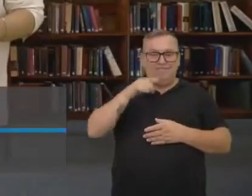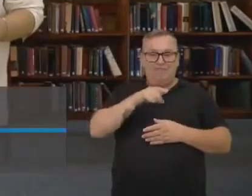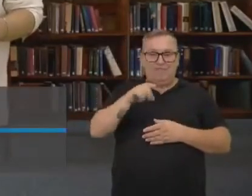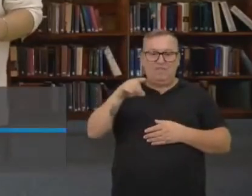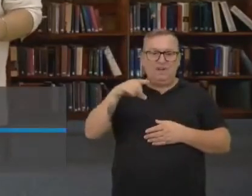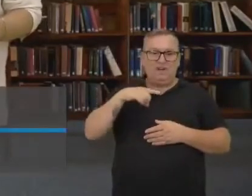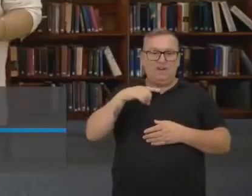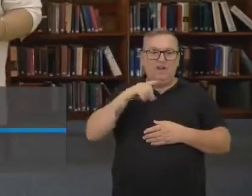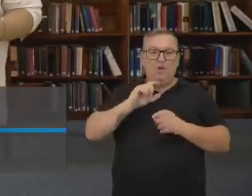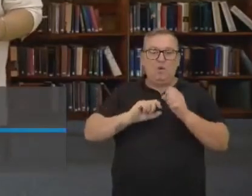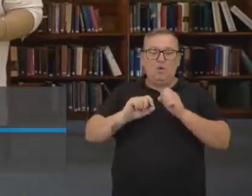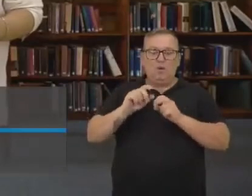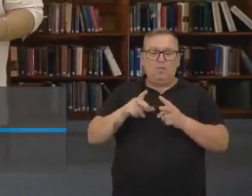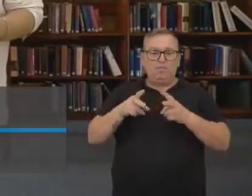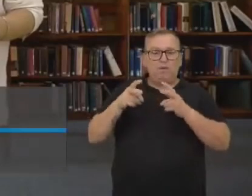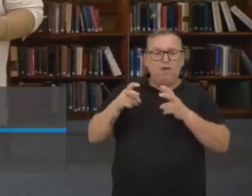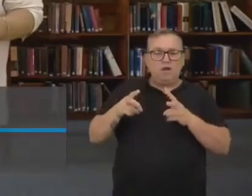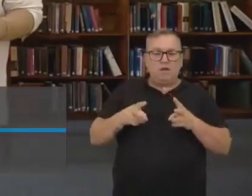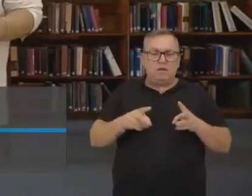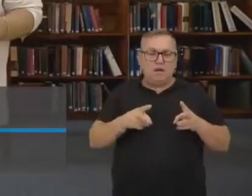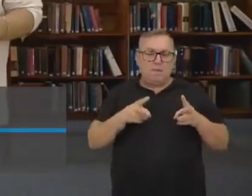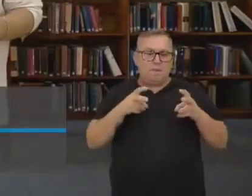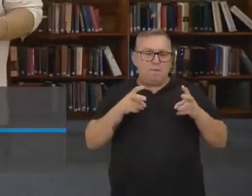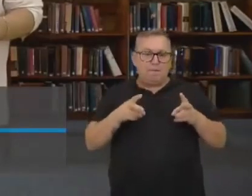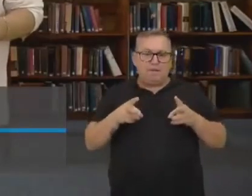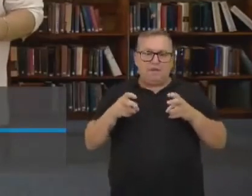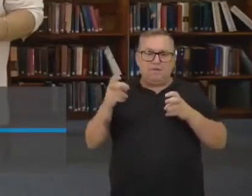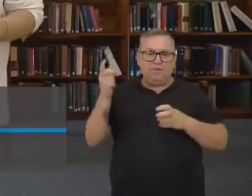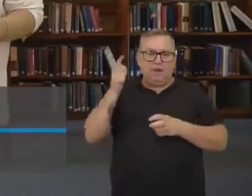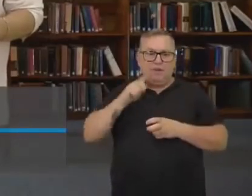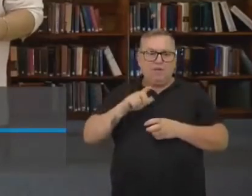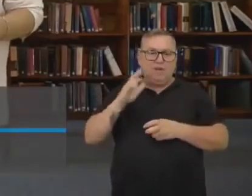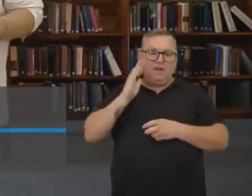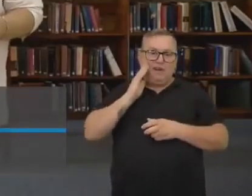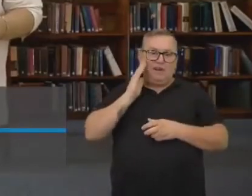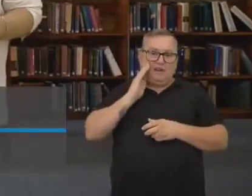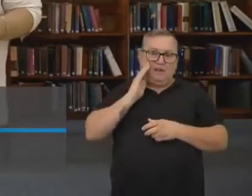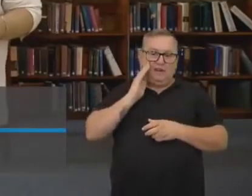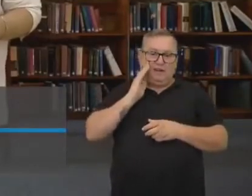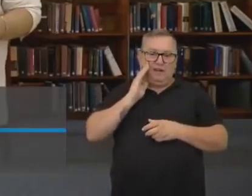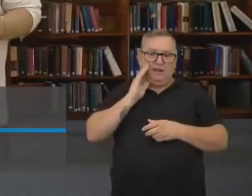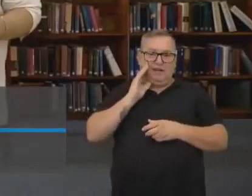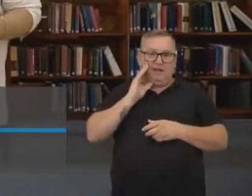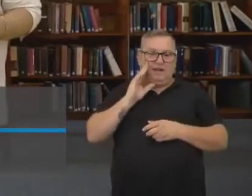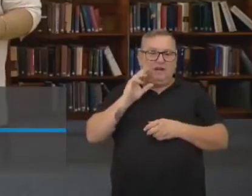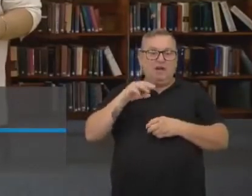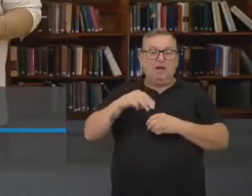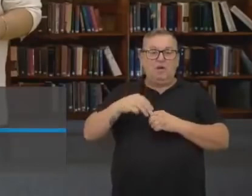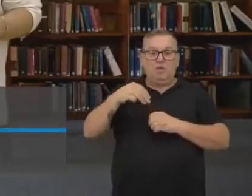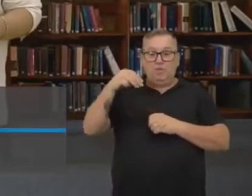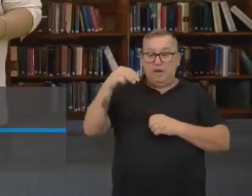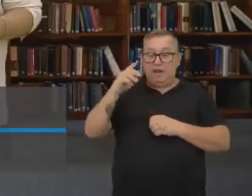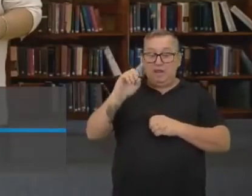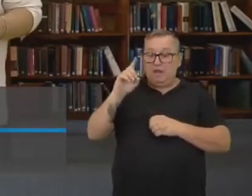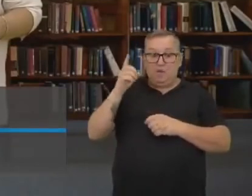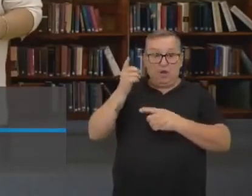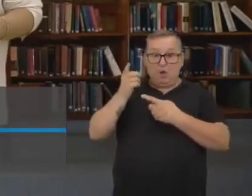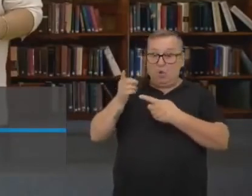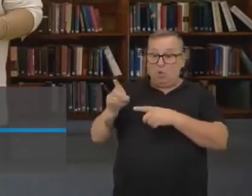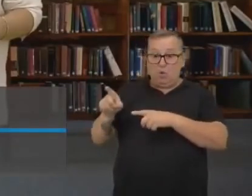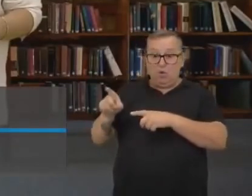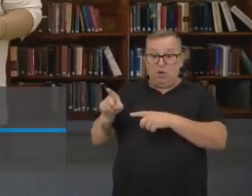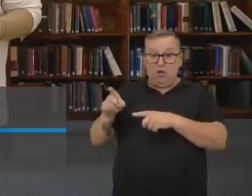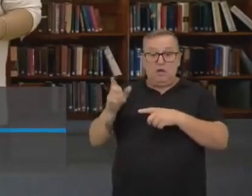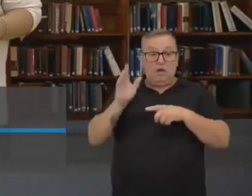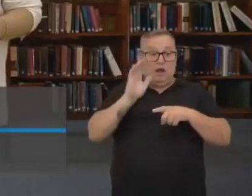ter essa sagacidade, essa ligação para entender por quê. É aquele negócio que a gente falou. o mestre ele não é adversário dos jogadores, ele deve ajudar